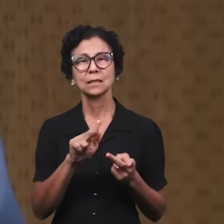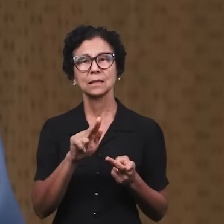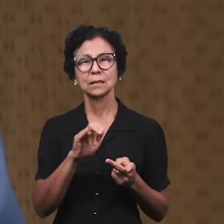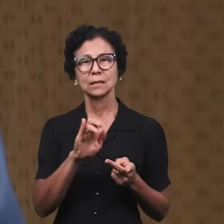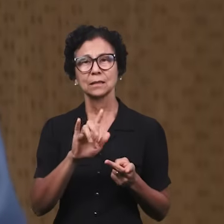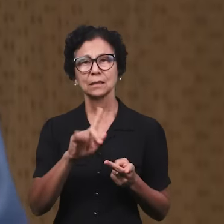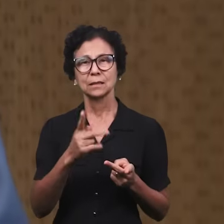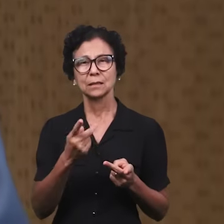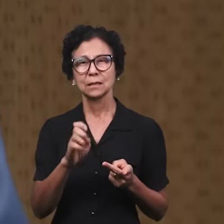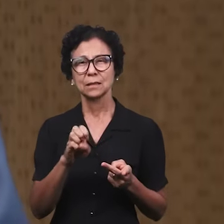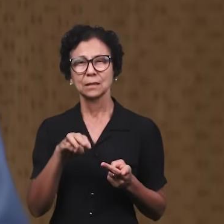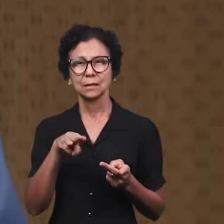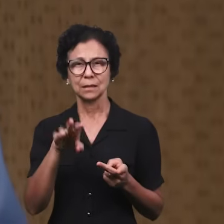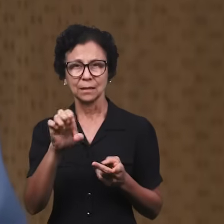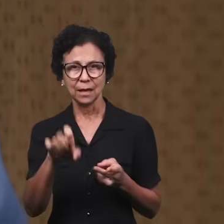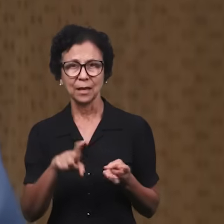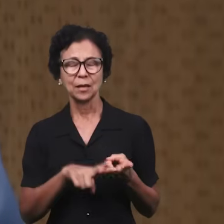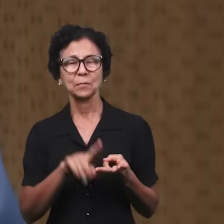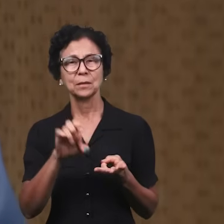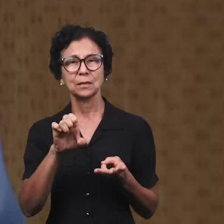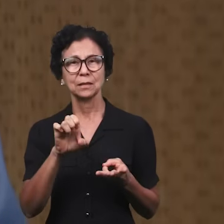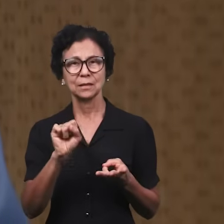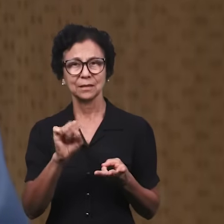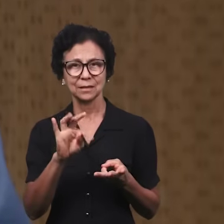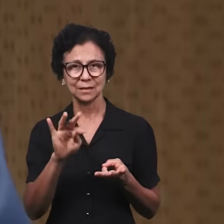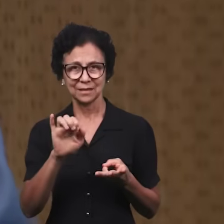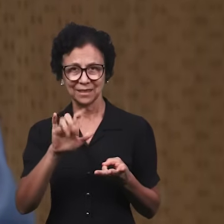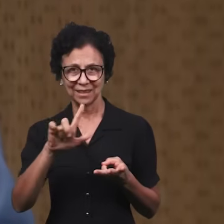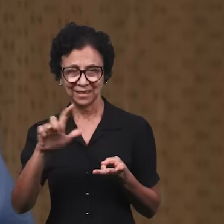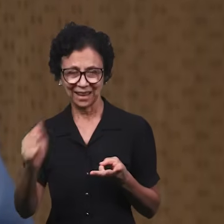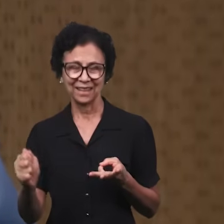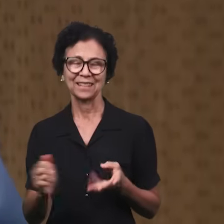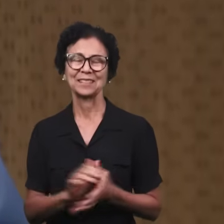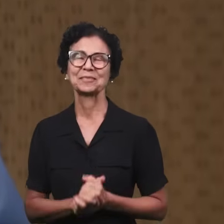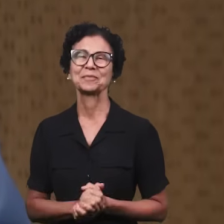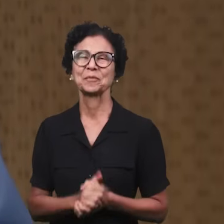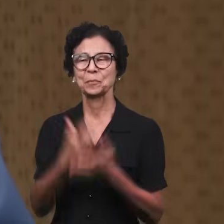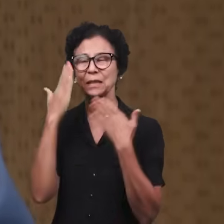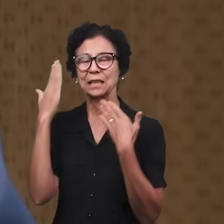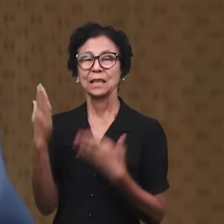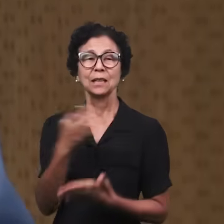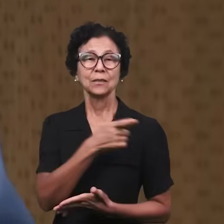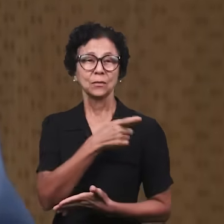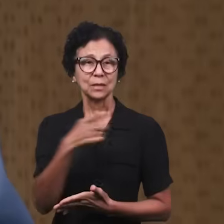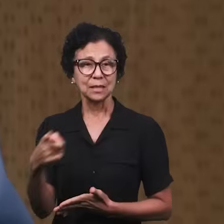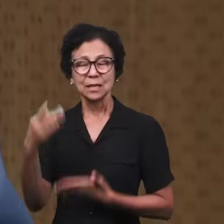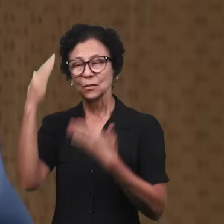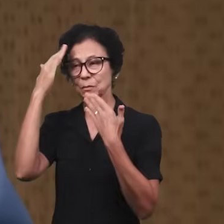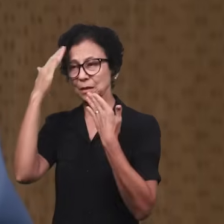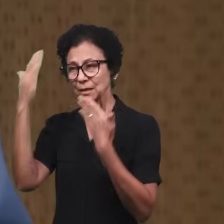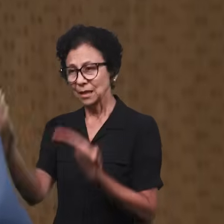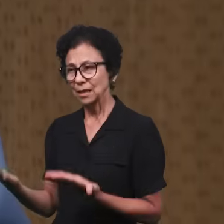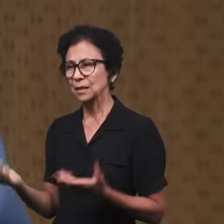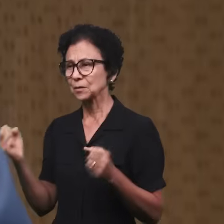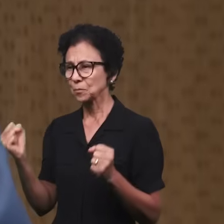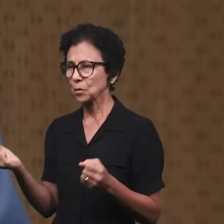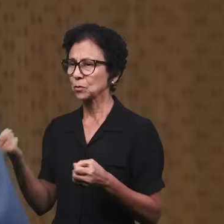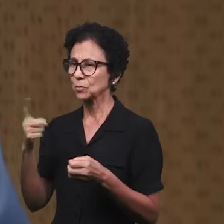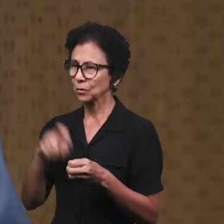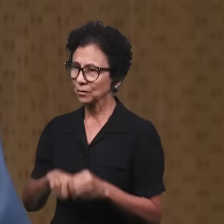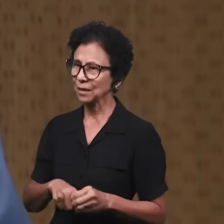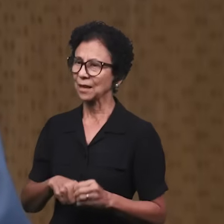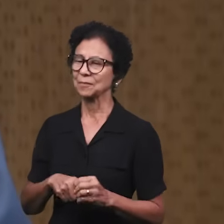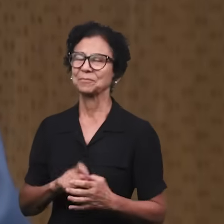a Estela. Agradecer também aos jovens que estão aqui no estúdio. A casa é de vocês, sintam-se à vontade para voltar mais vezes. E agradecer ao